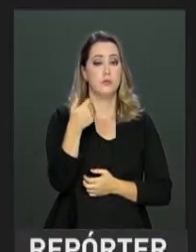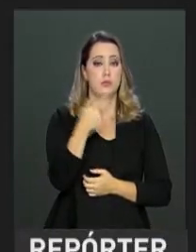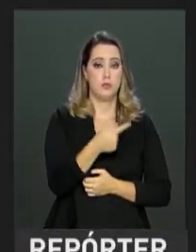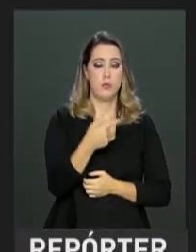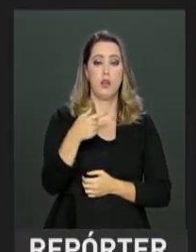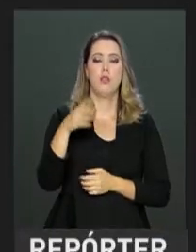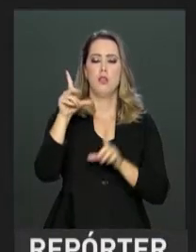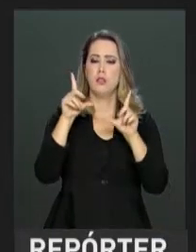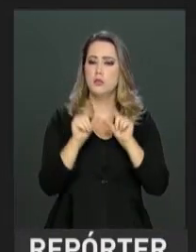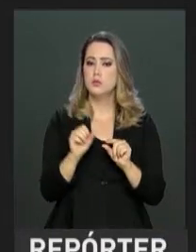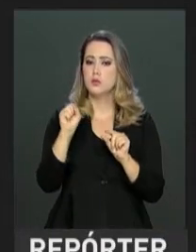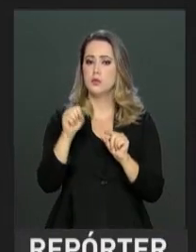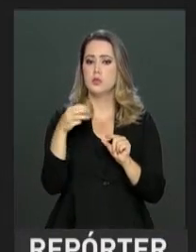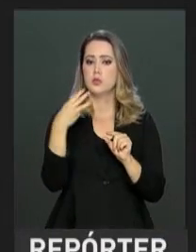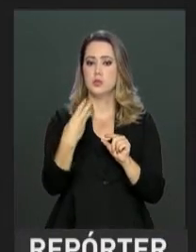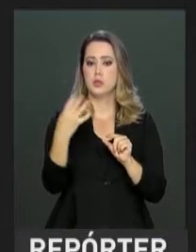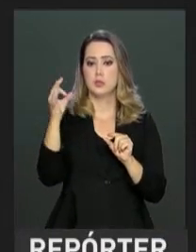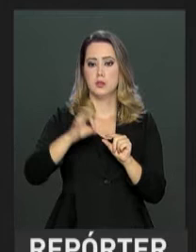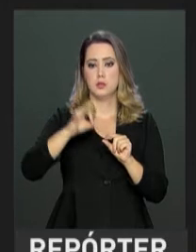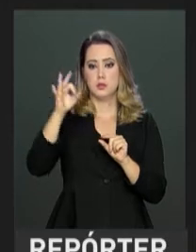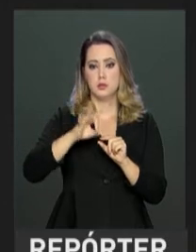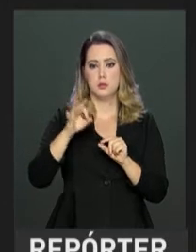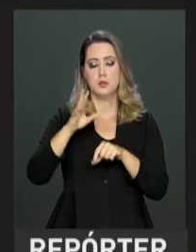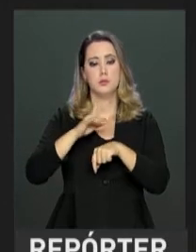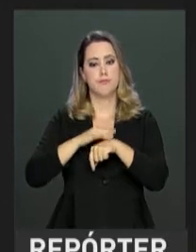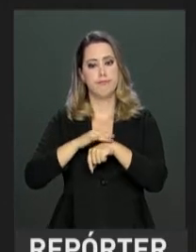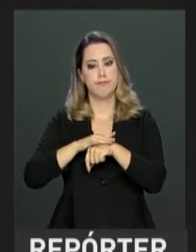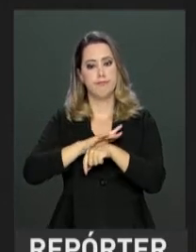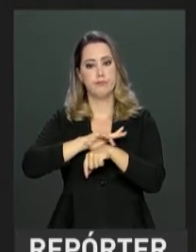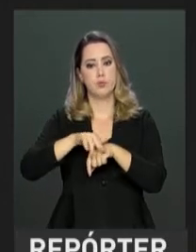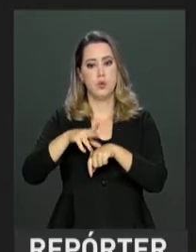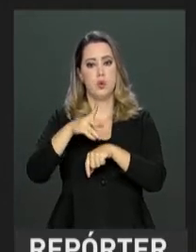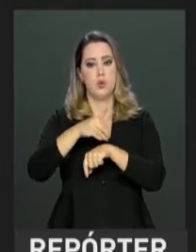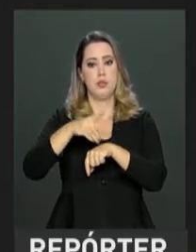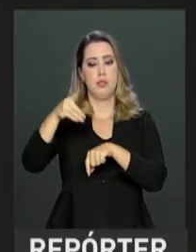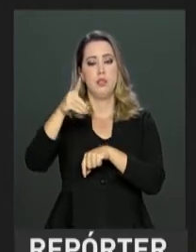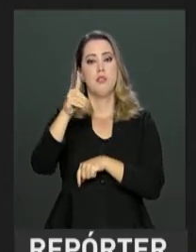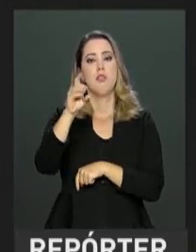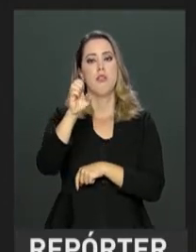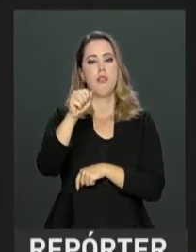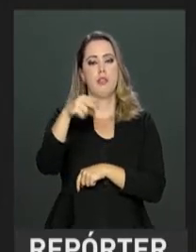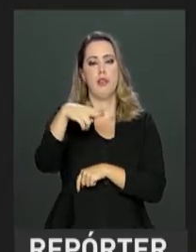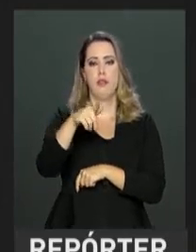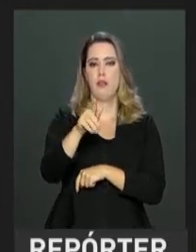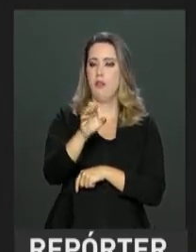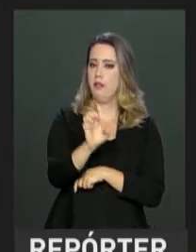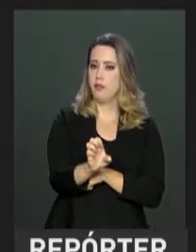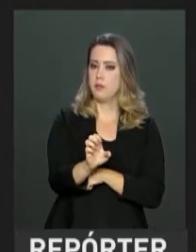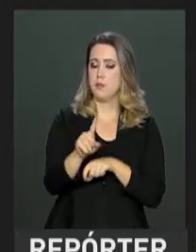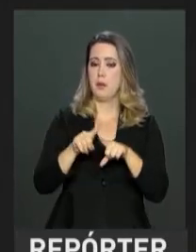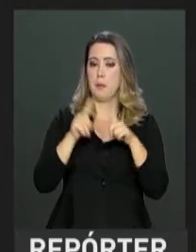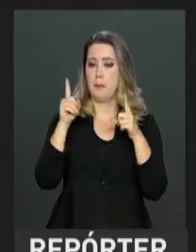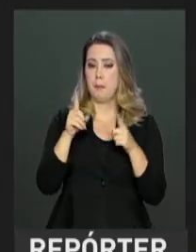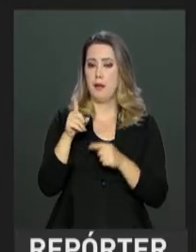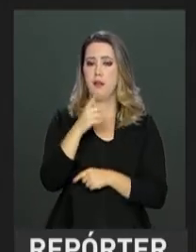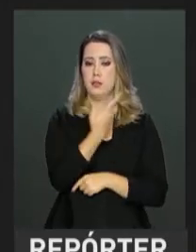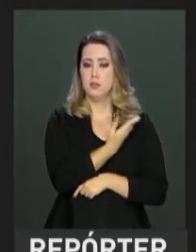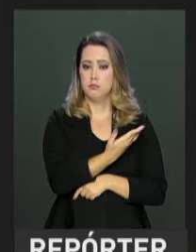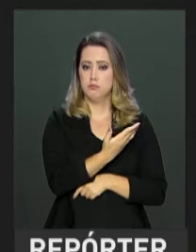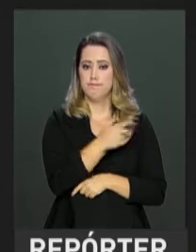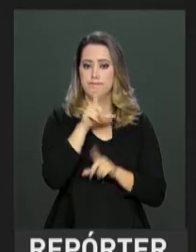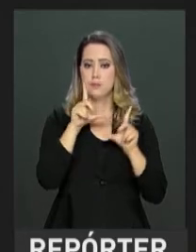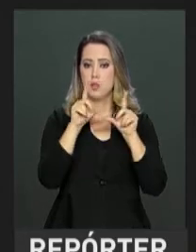queda de 83,7 por cento nos casos de em relação ao ano anterior já os casos de chikungunya